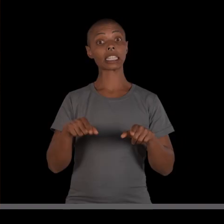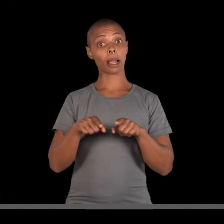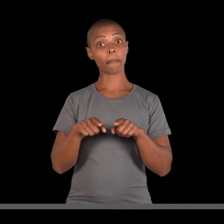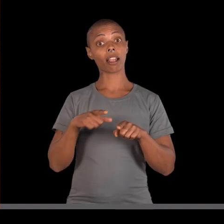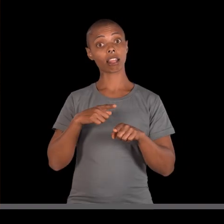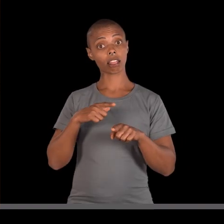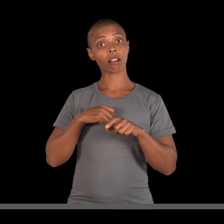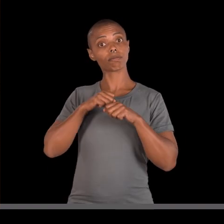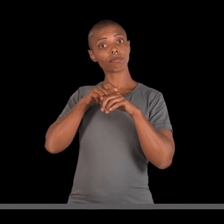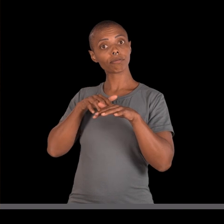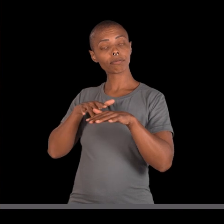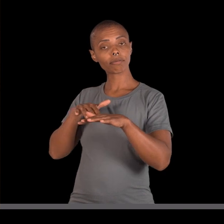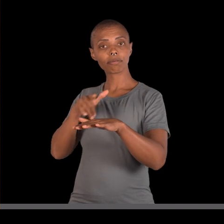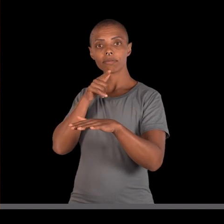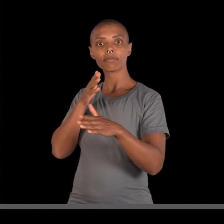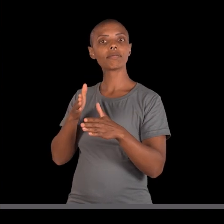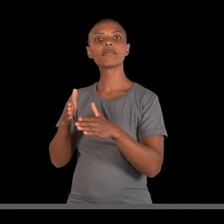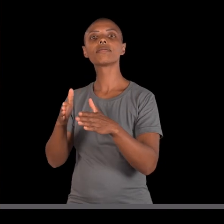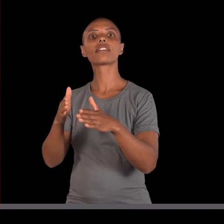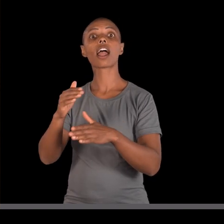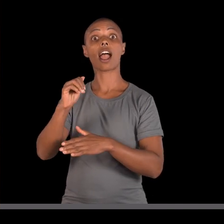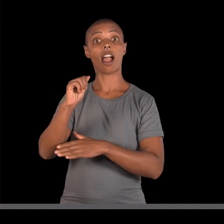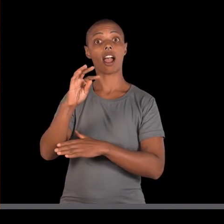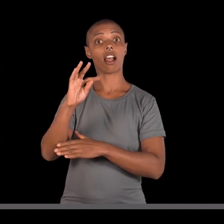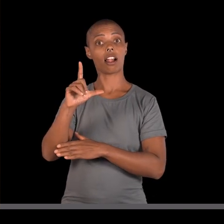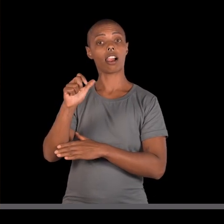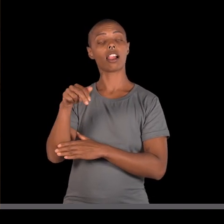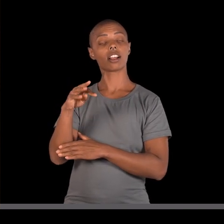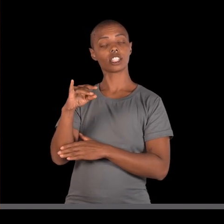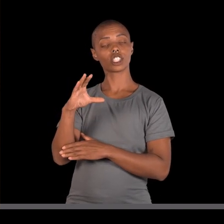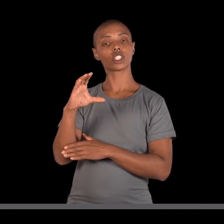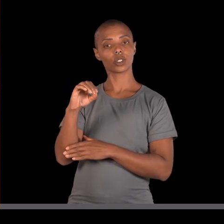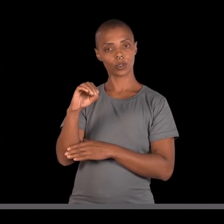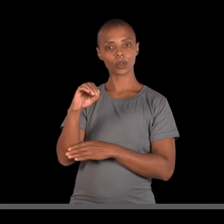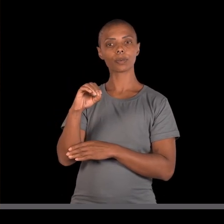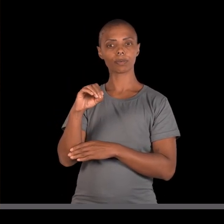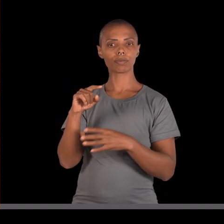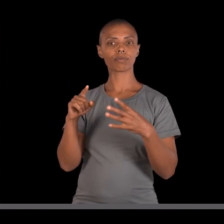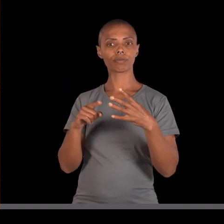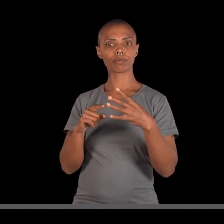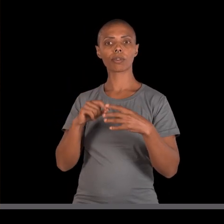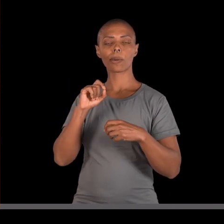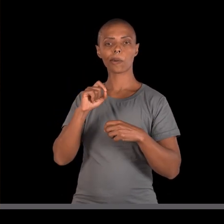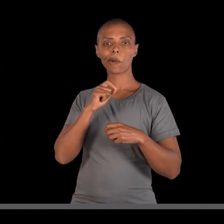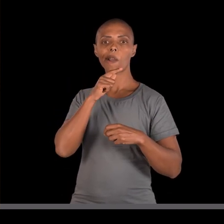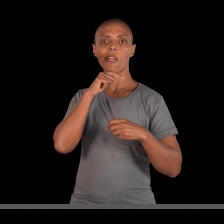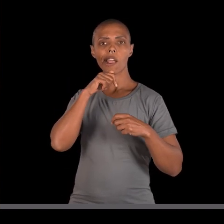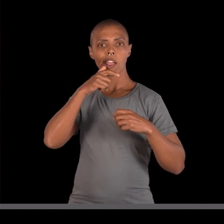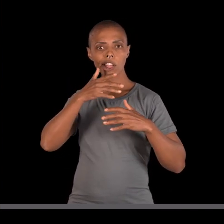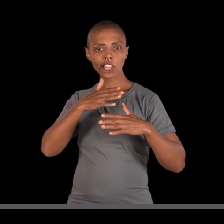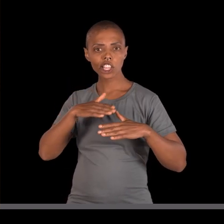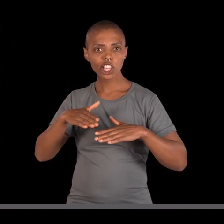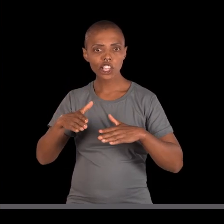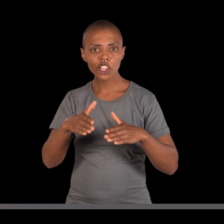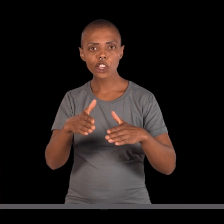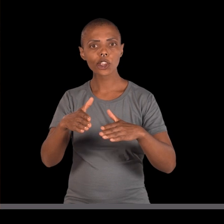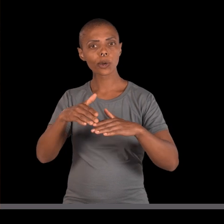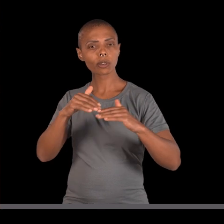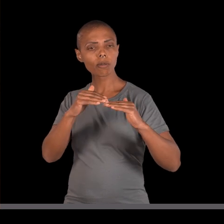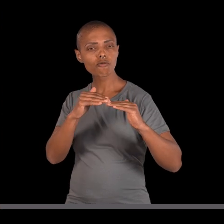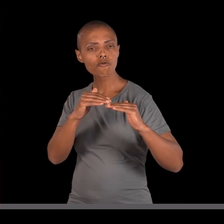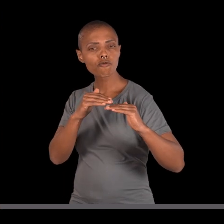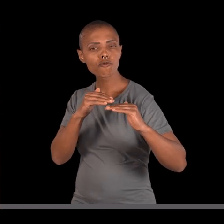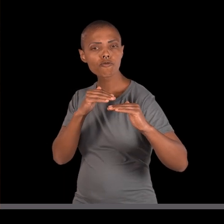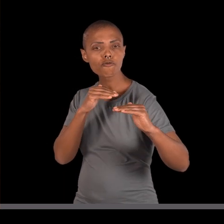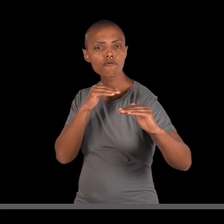E nós temos também a vertente do Atlântico. Rios de planície grandes e bastidográficas,